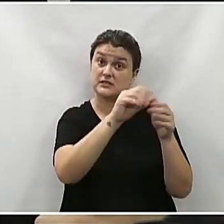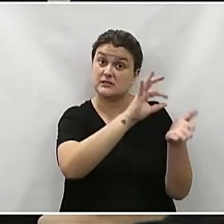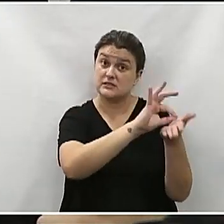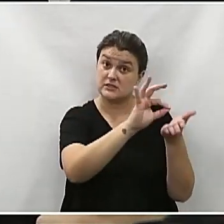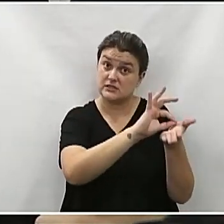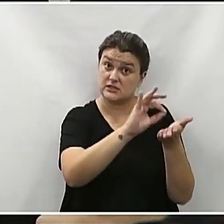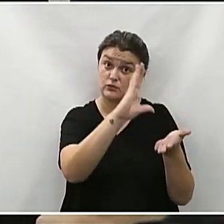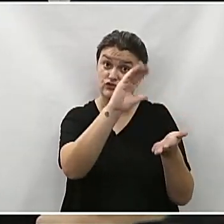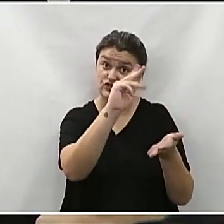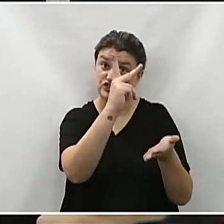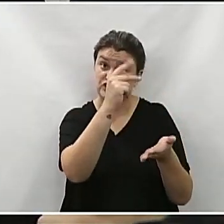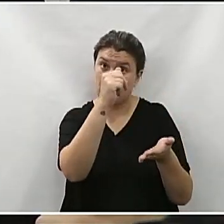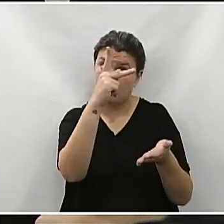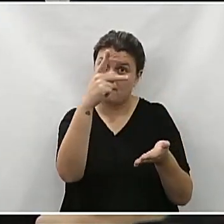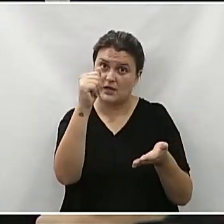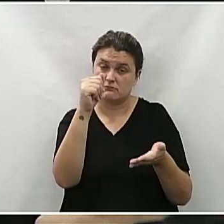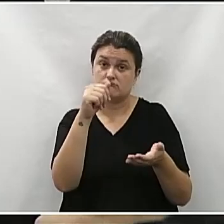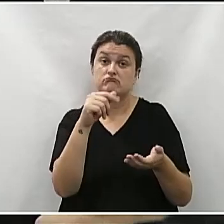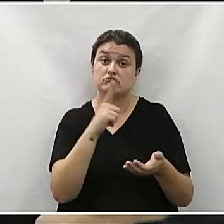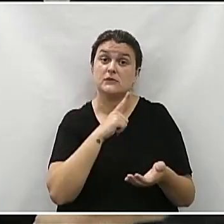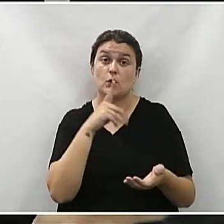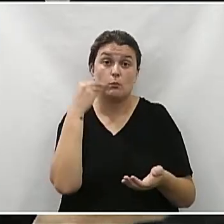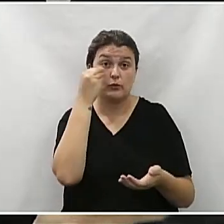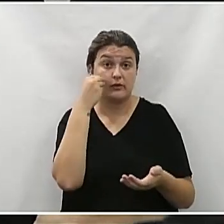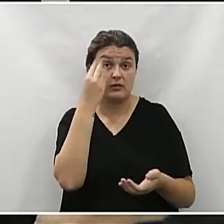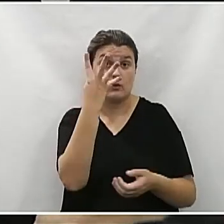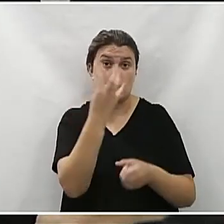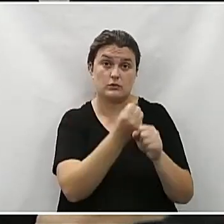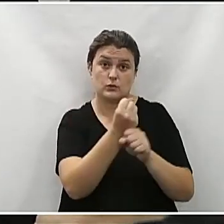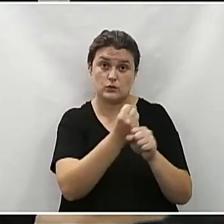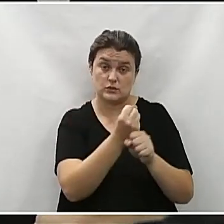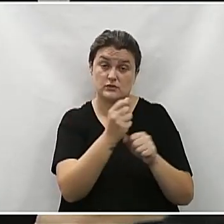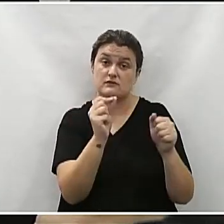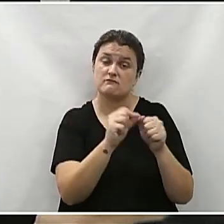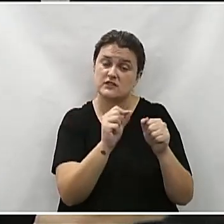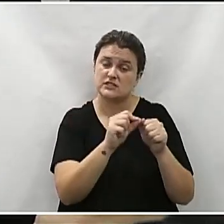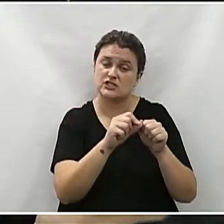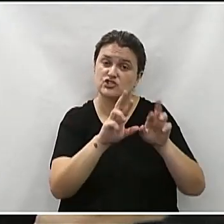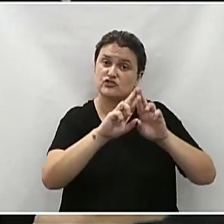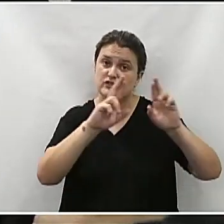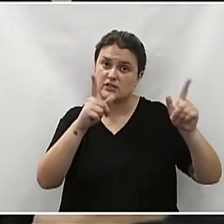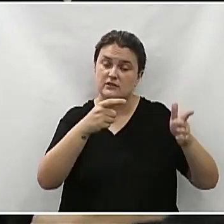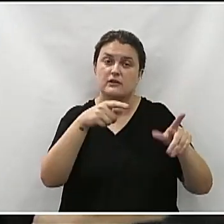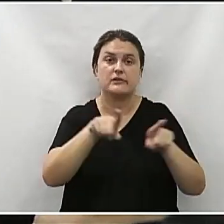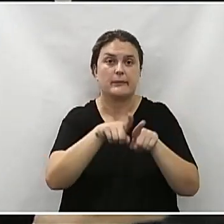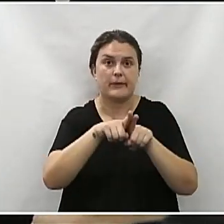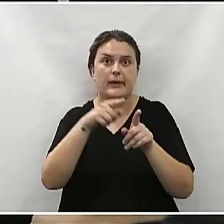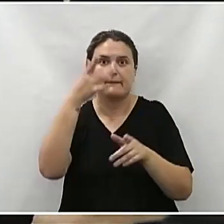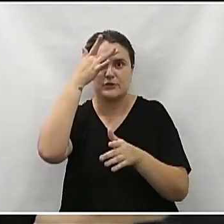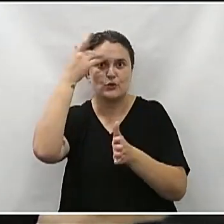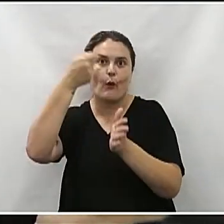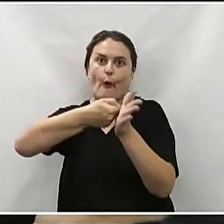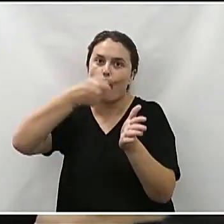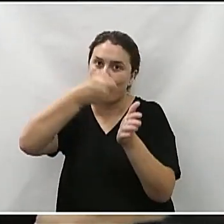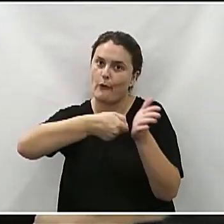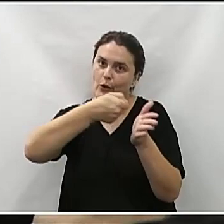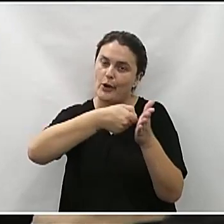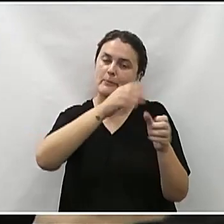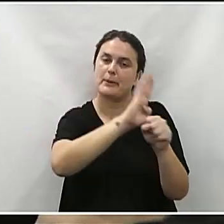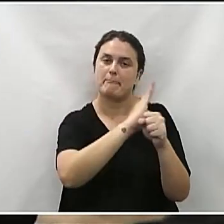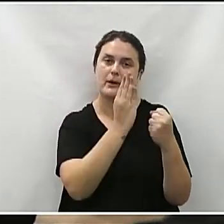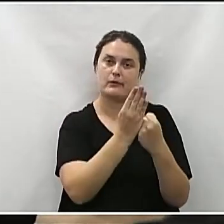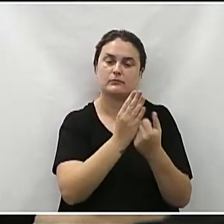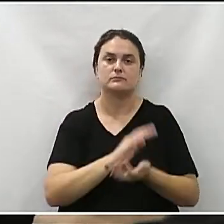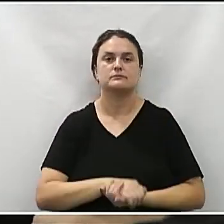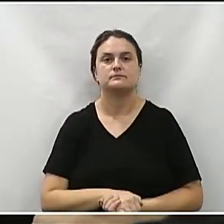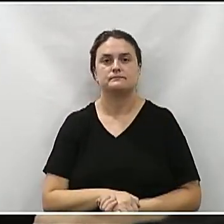terá oportunidade de um mandato de quatro anos para fazer e ser cobrado pelos moradores da sua